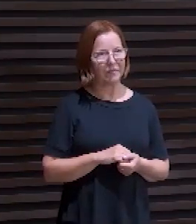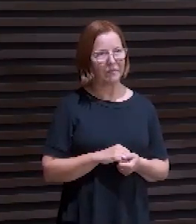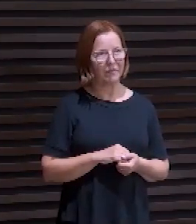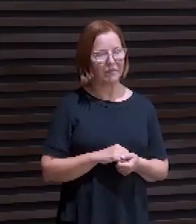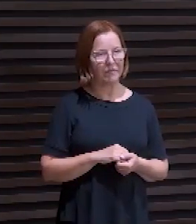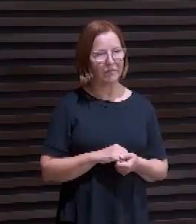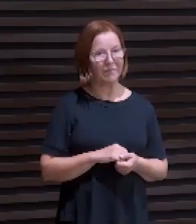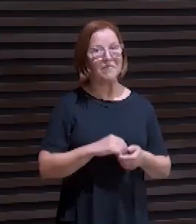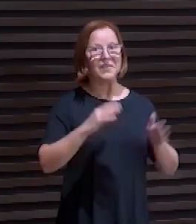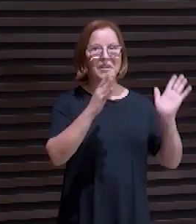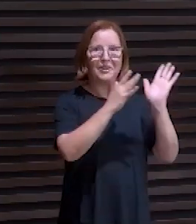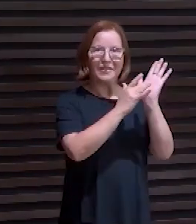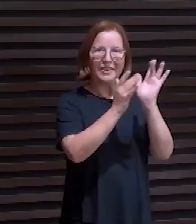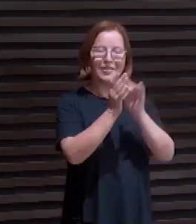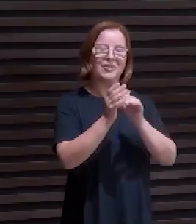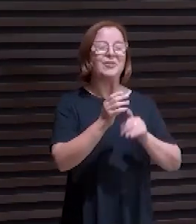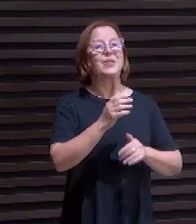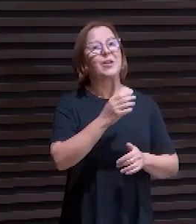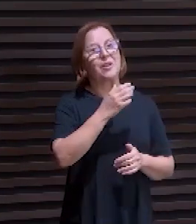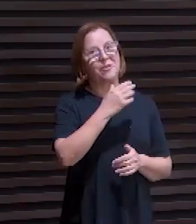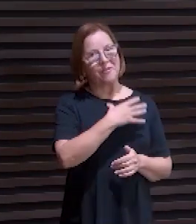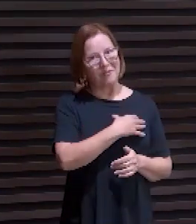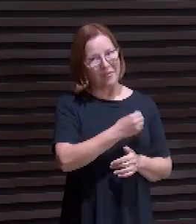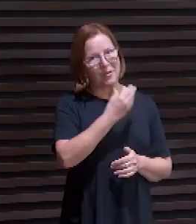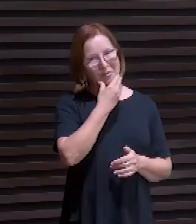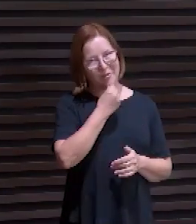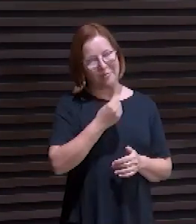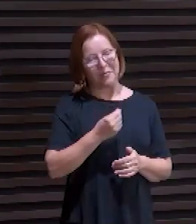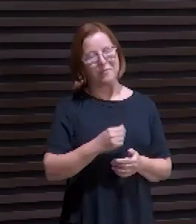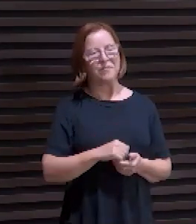é Jesus, o Filho do Homem.